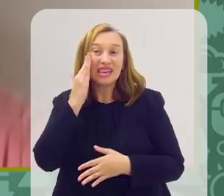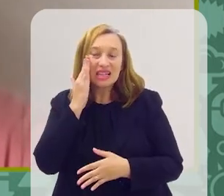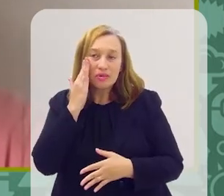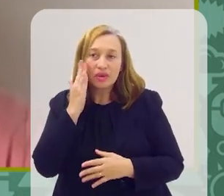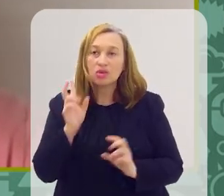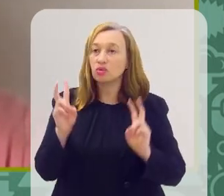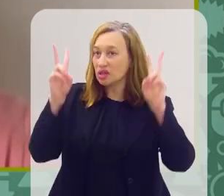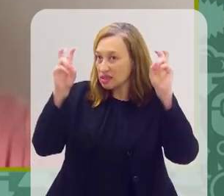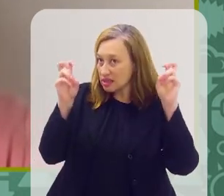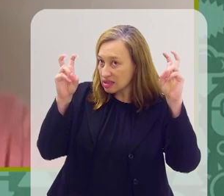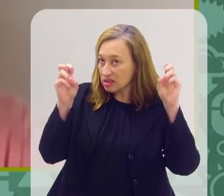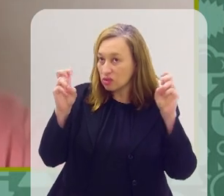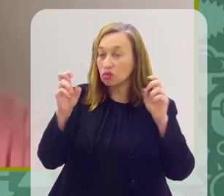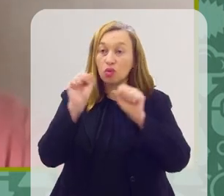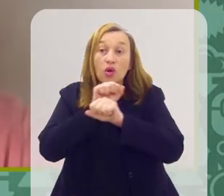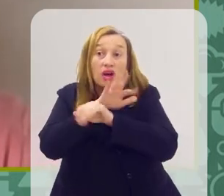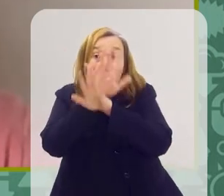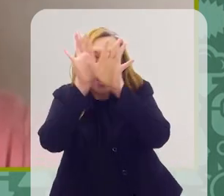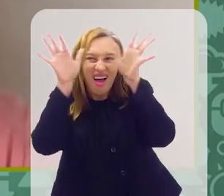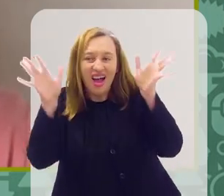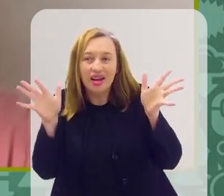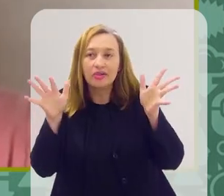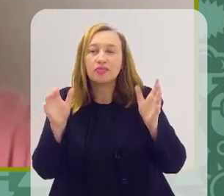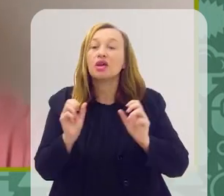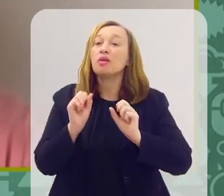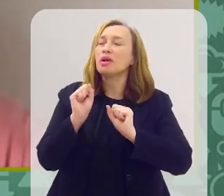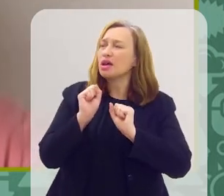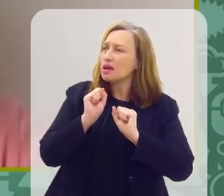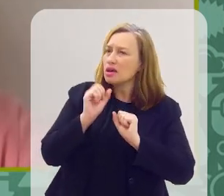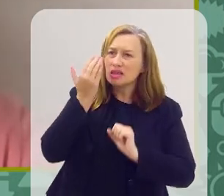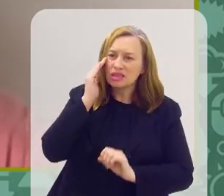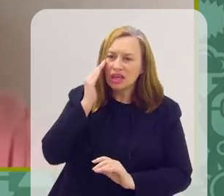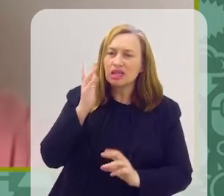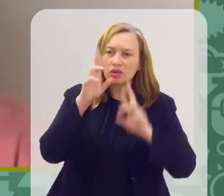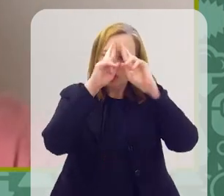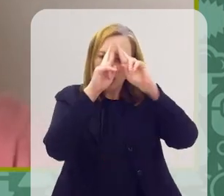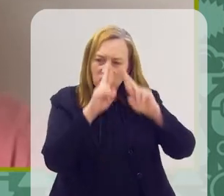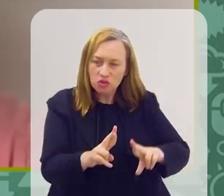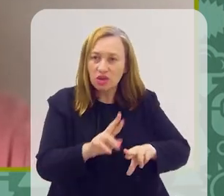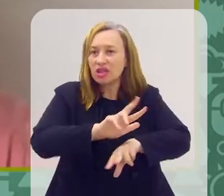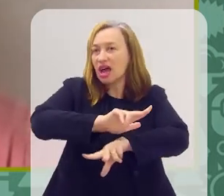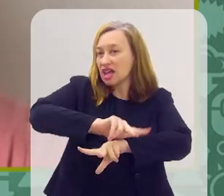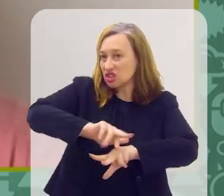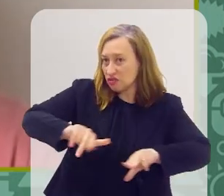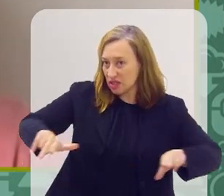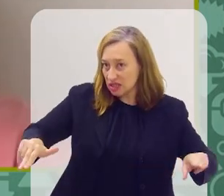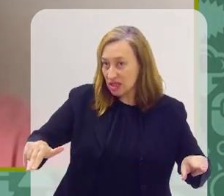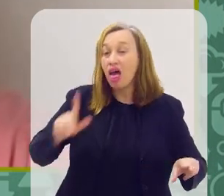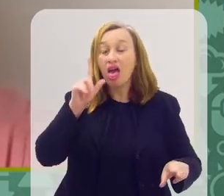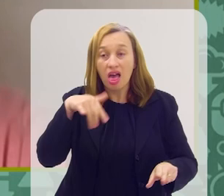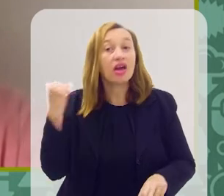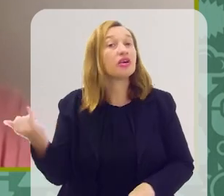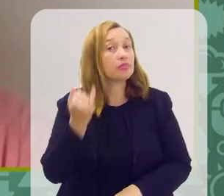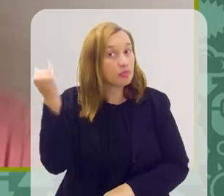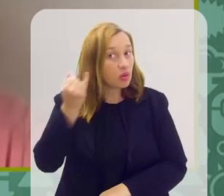dessa questão de uma maneira muito clara, para que assim eles entendam que o respeito à diversidade é importante,